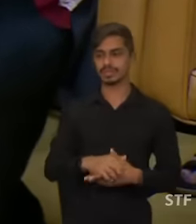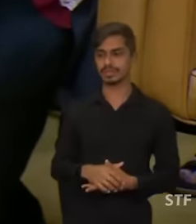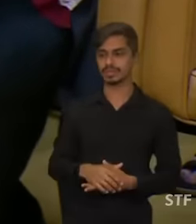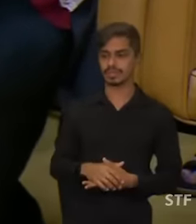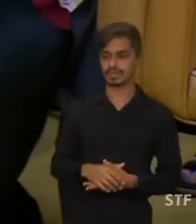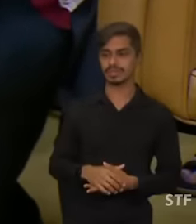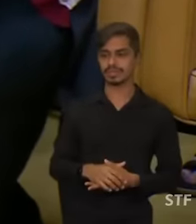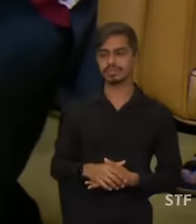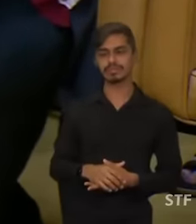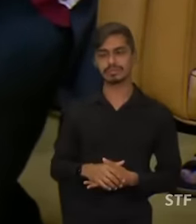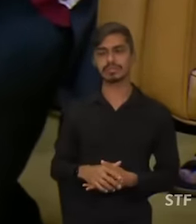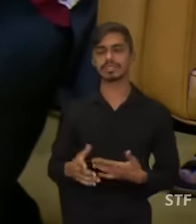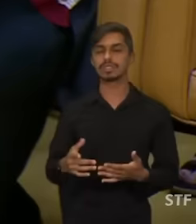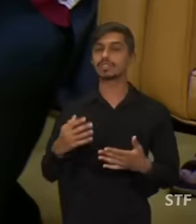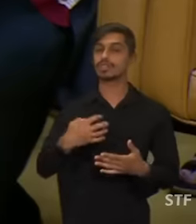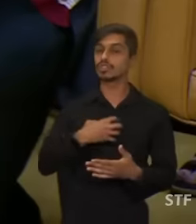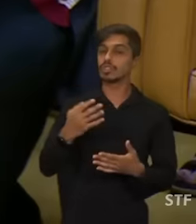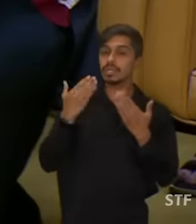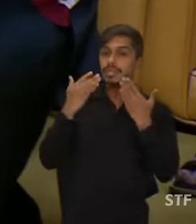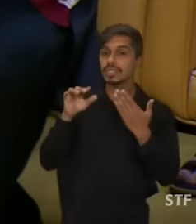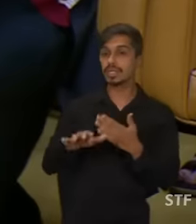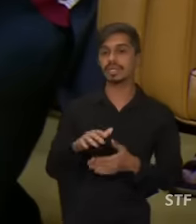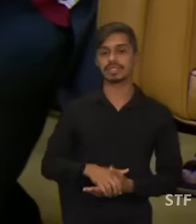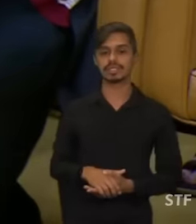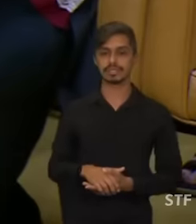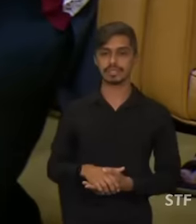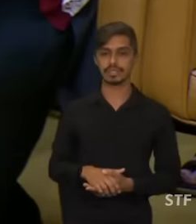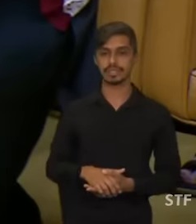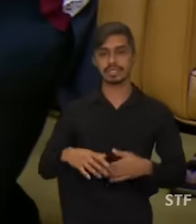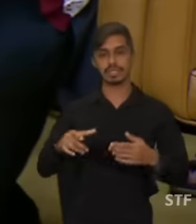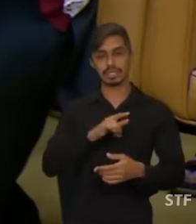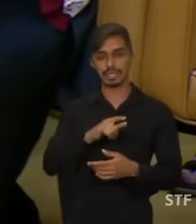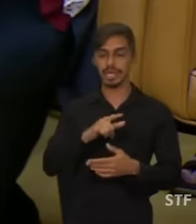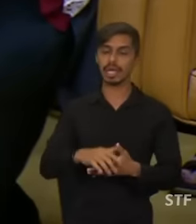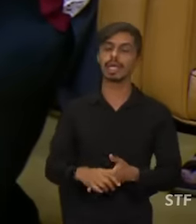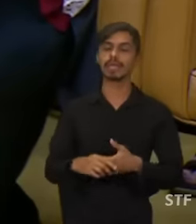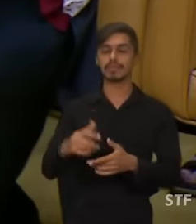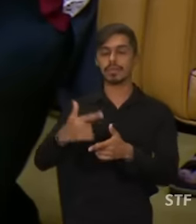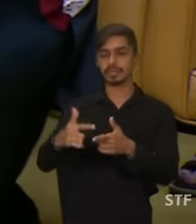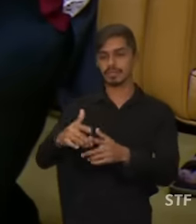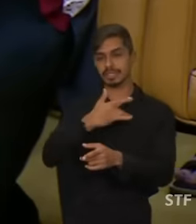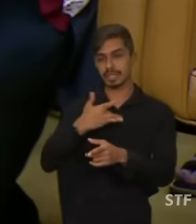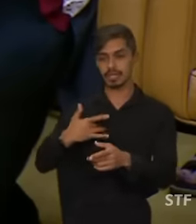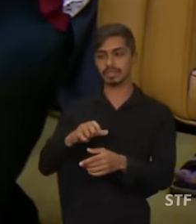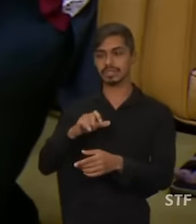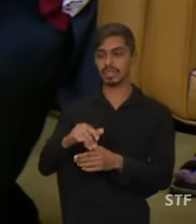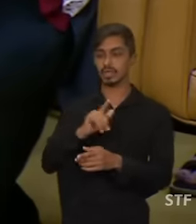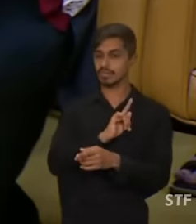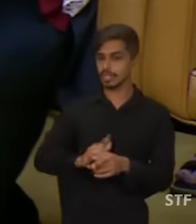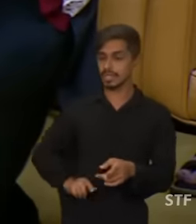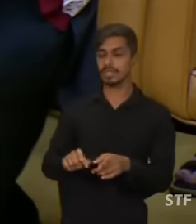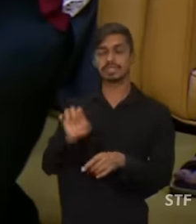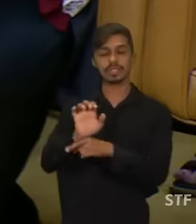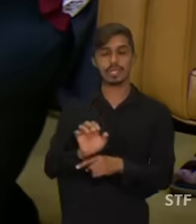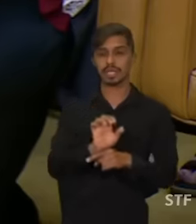A implementação dessa resolução na forma como ela está gerará aí um problema sério de segurança e saúde que os governadores dos Estados, sempre às voltas